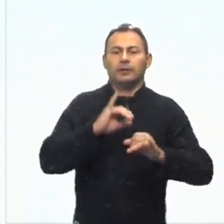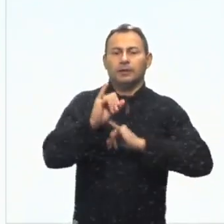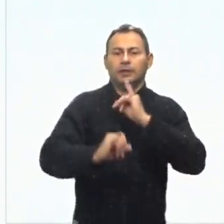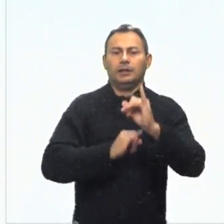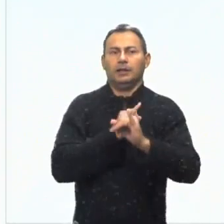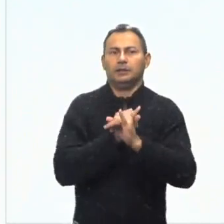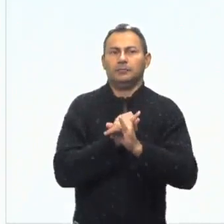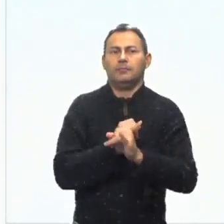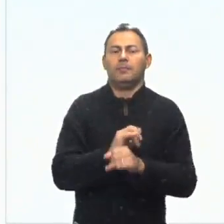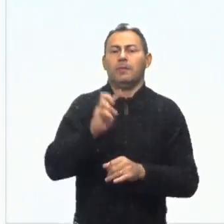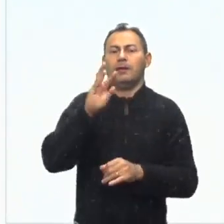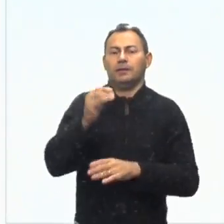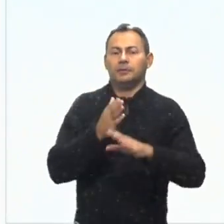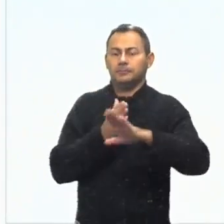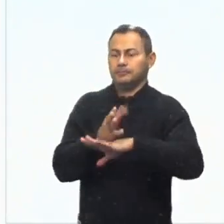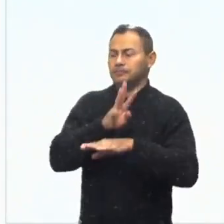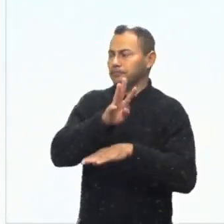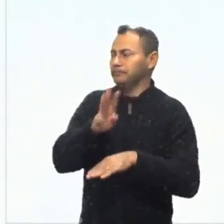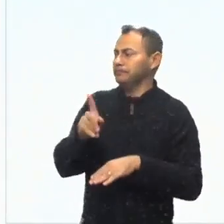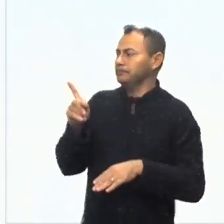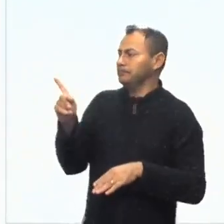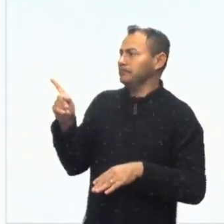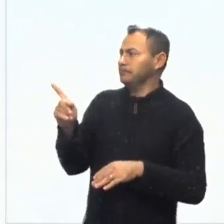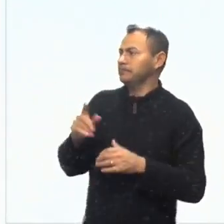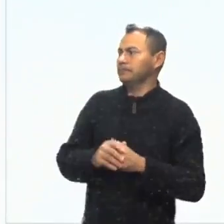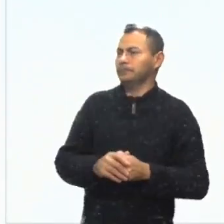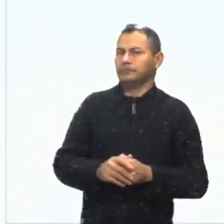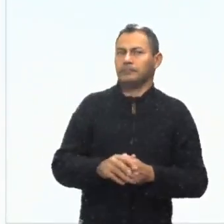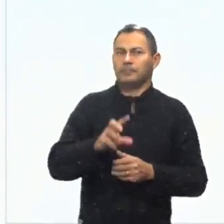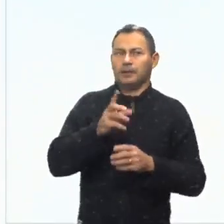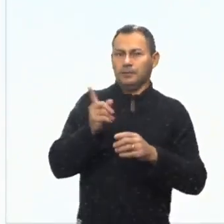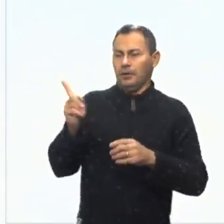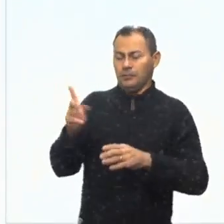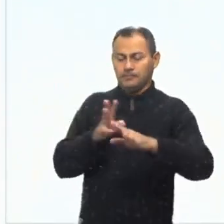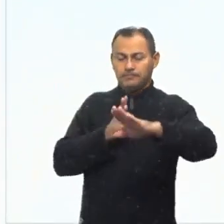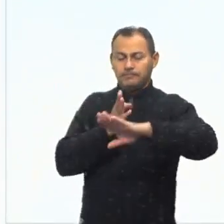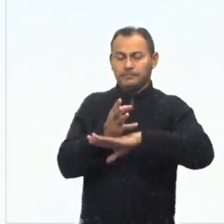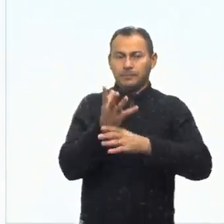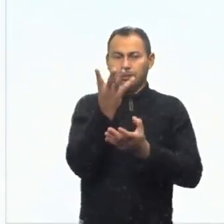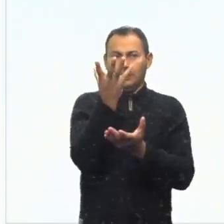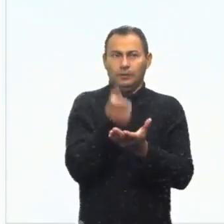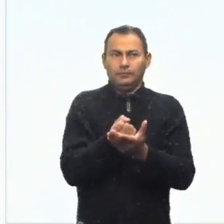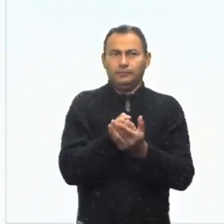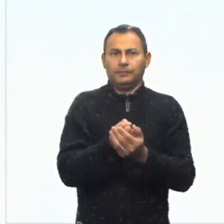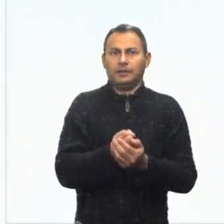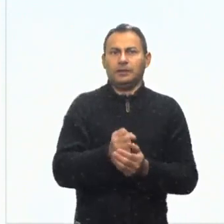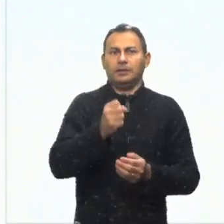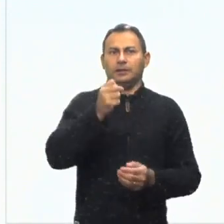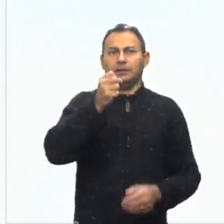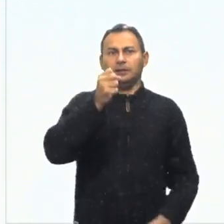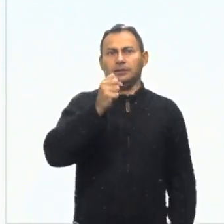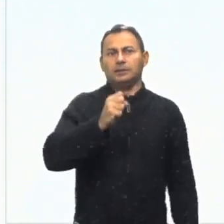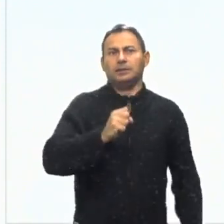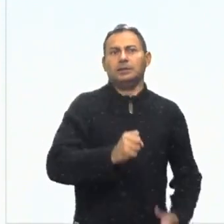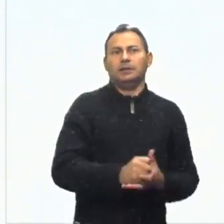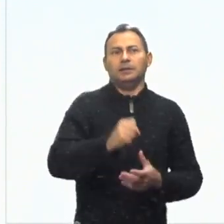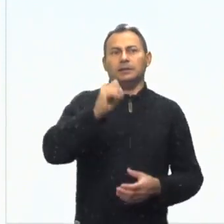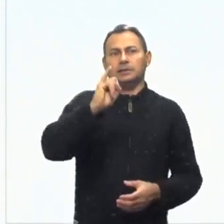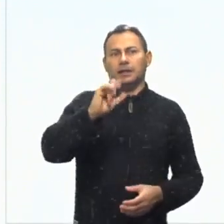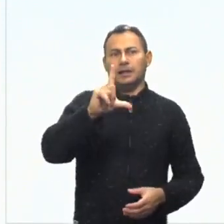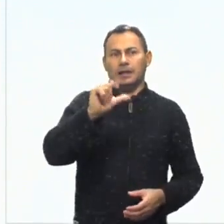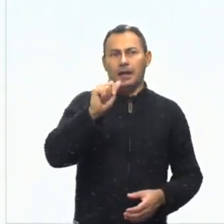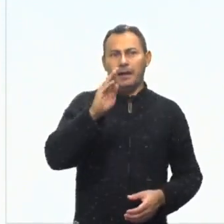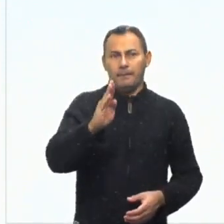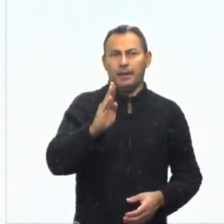internet. Então você vai entrar nesse site, vai clicar lá em download e vai baixar o Scilab versão